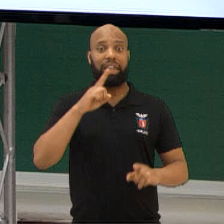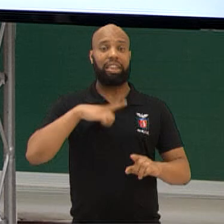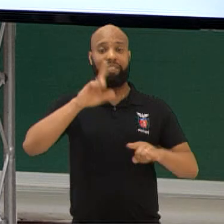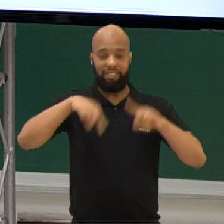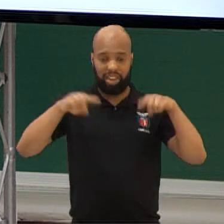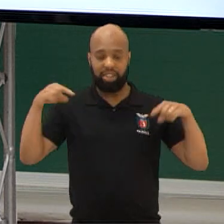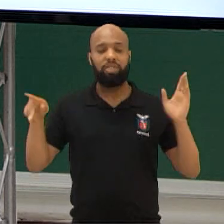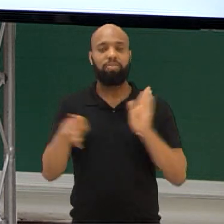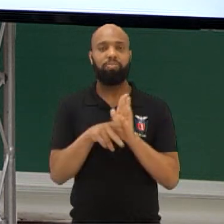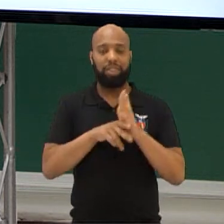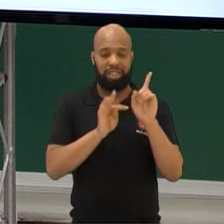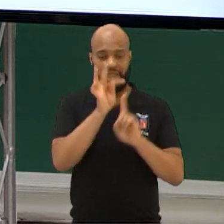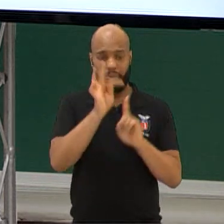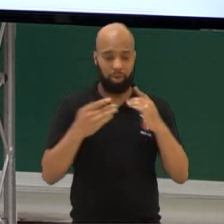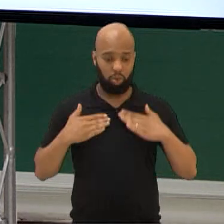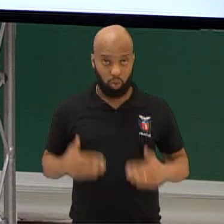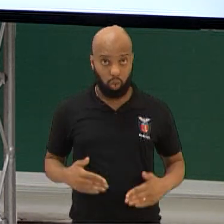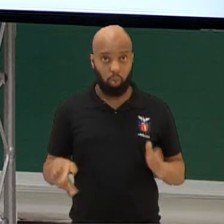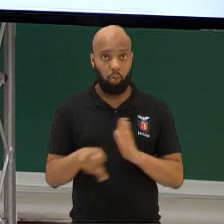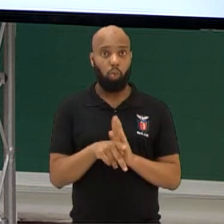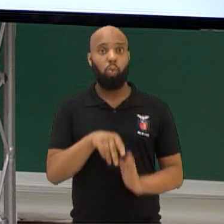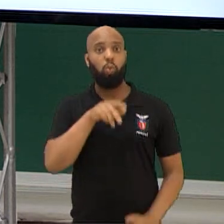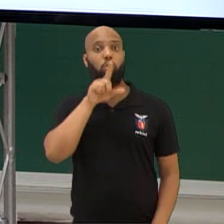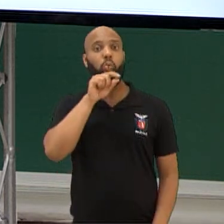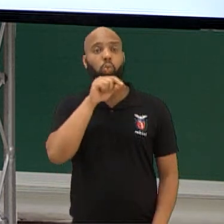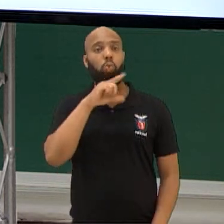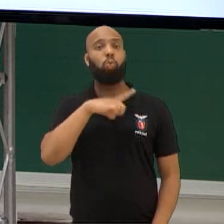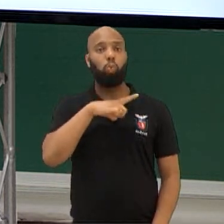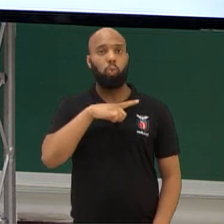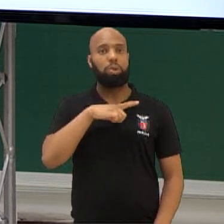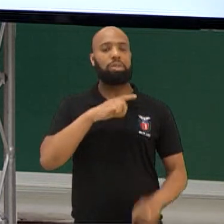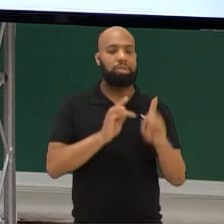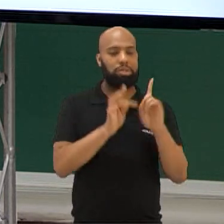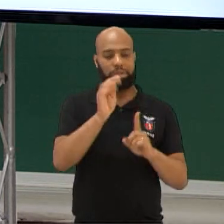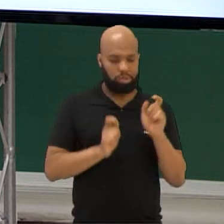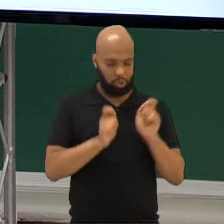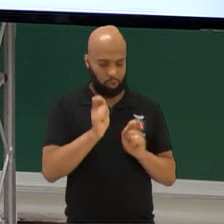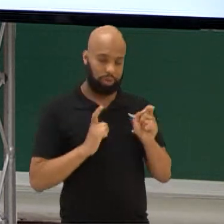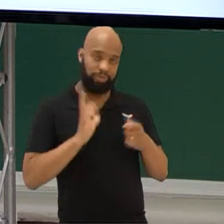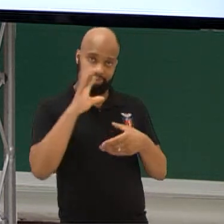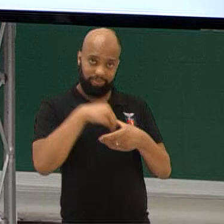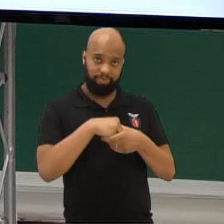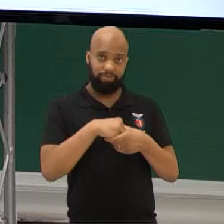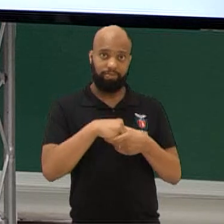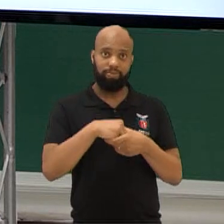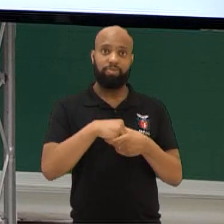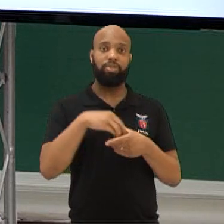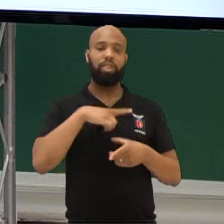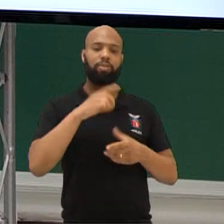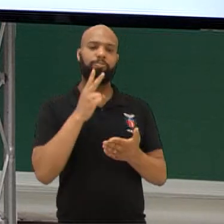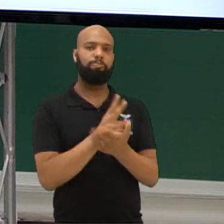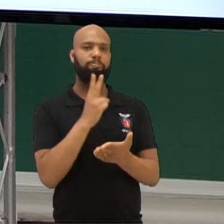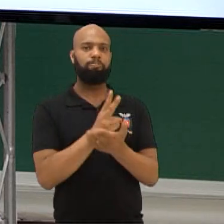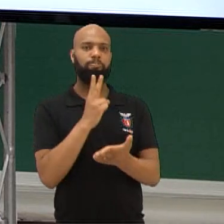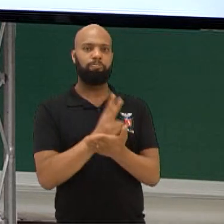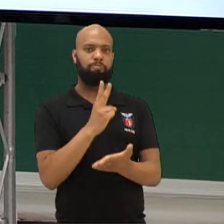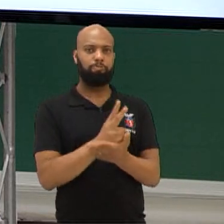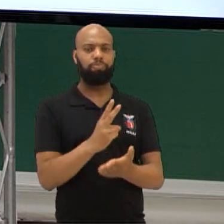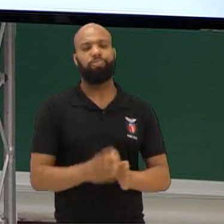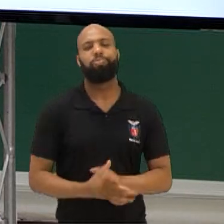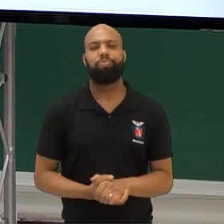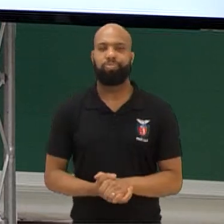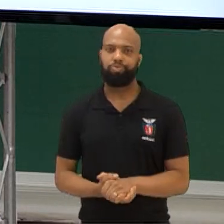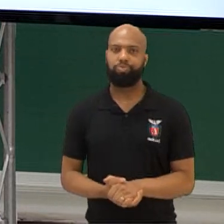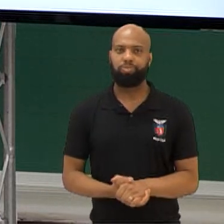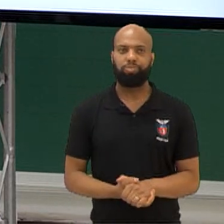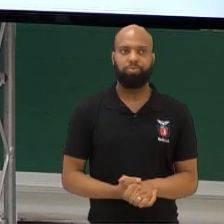em um animal ectotérmico, ela aumenta de acordo com o ambiente. Já no animal endotérmico, ela vai permanecer constante.